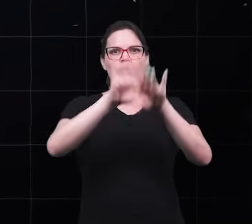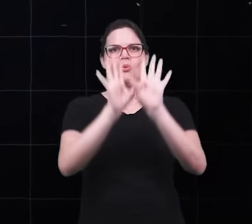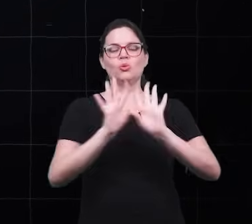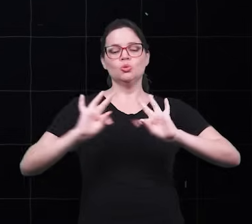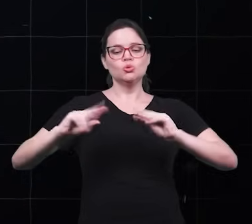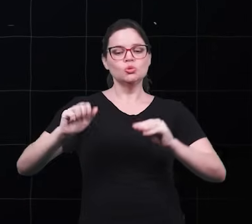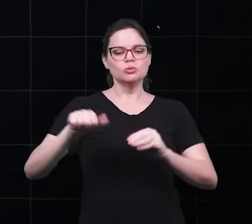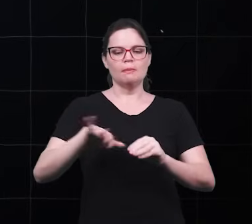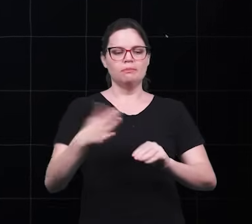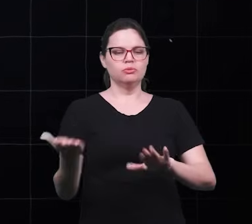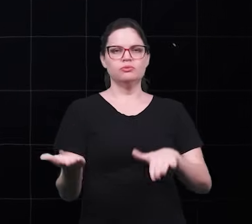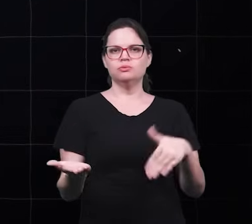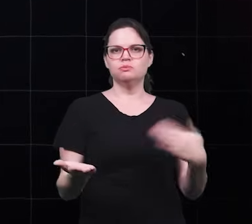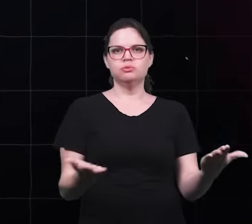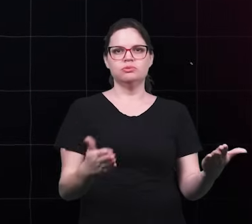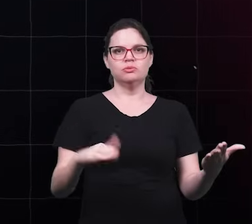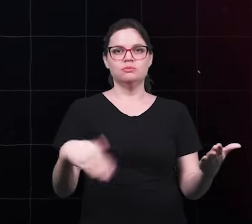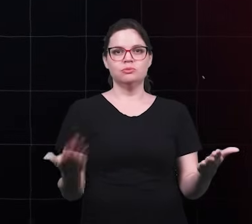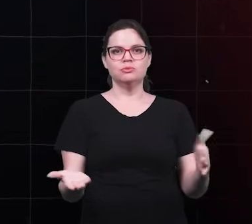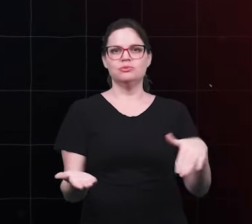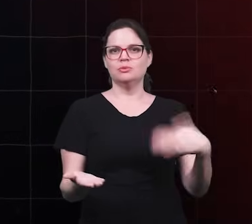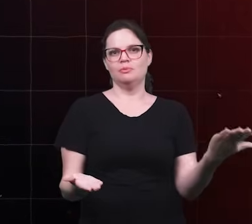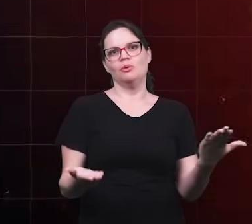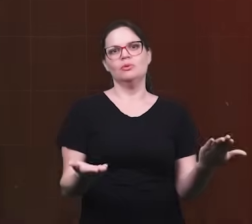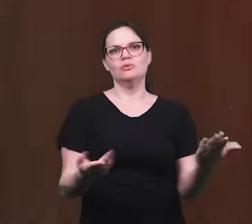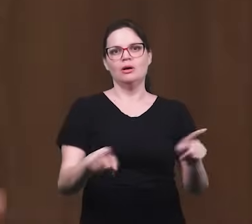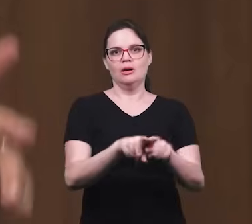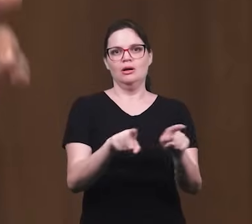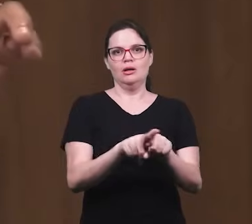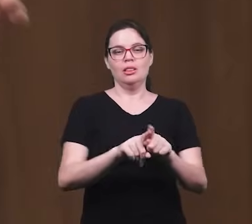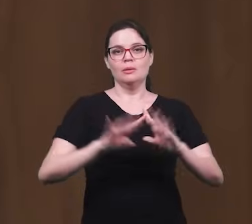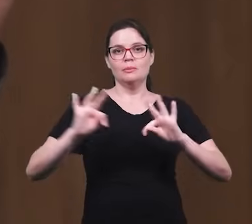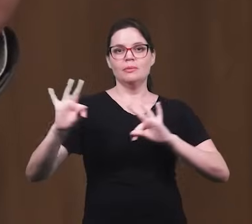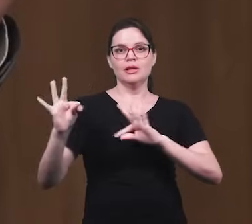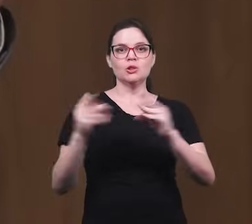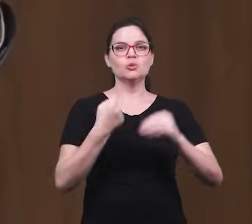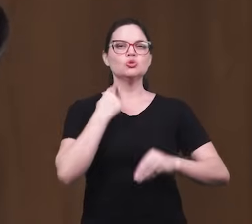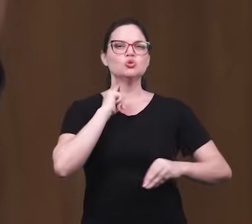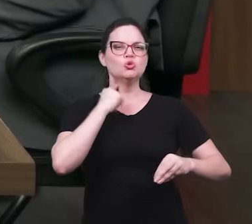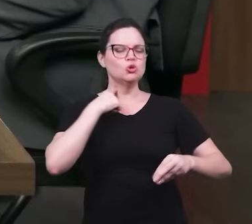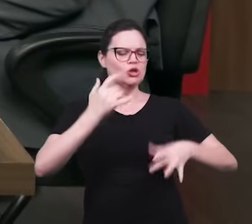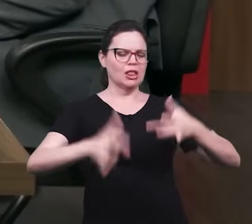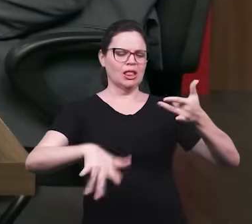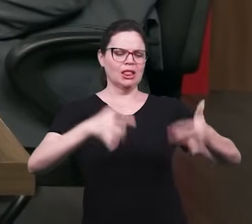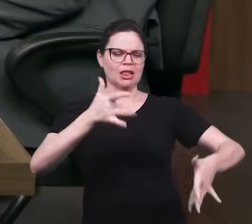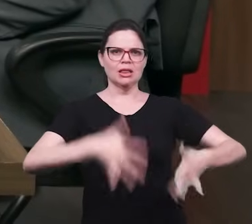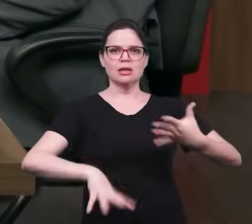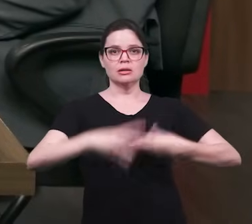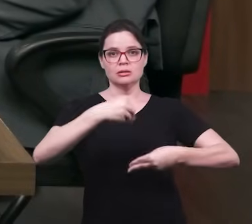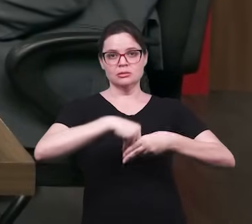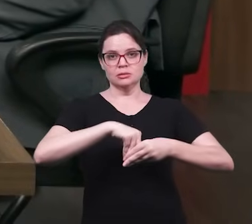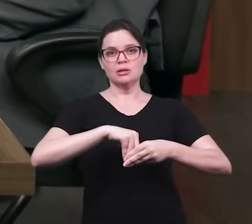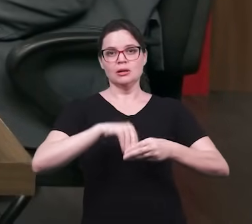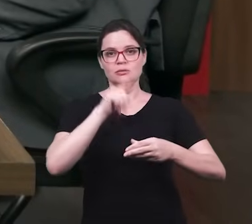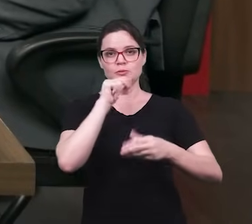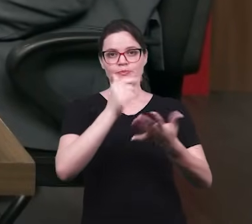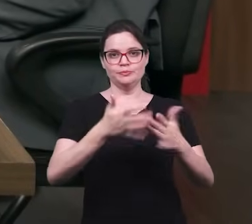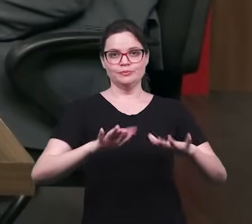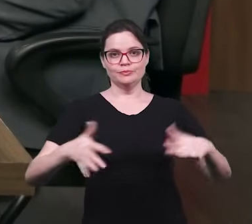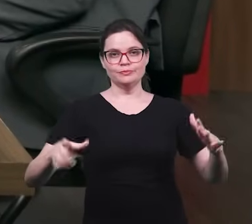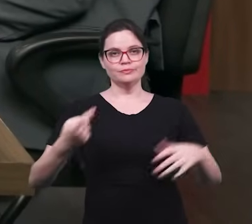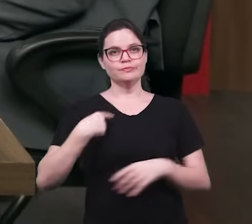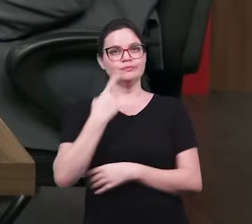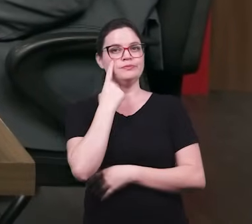e perdeu-se a terça parte das naus. Interessante, nós vemos algumas